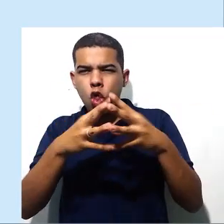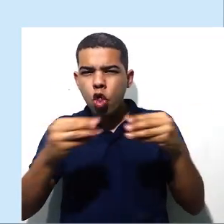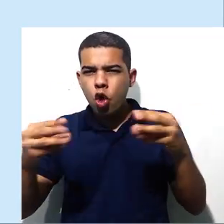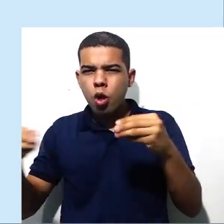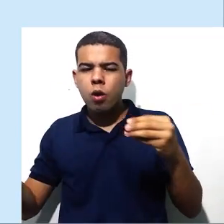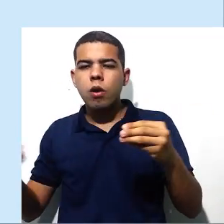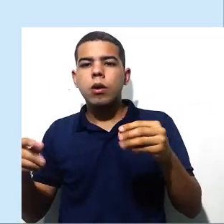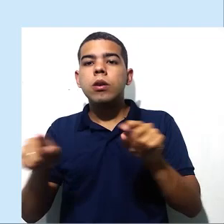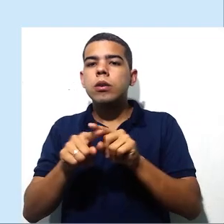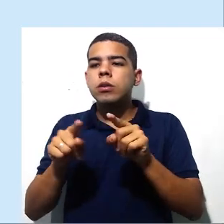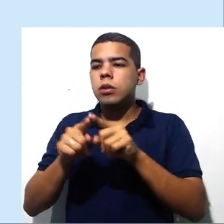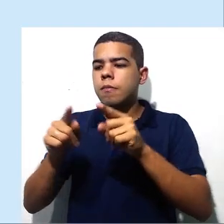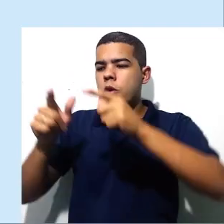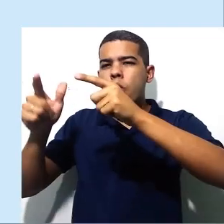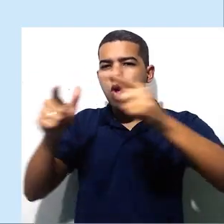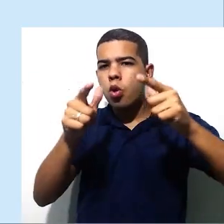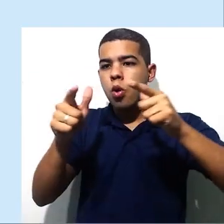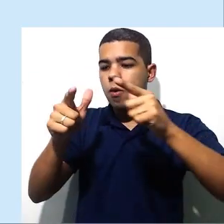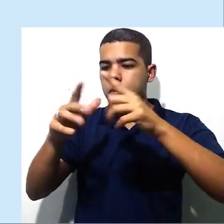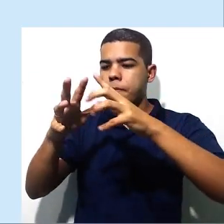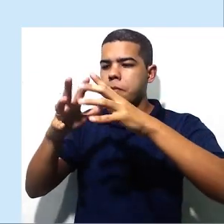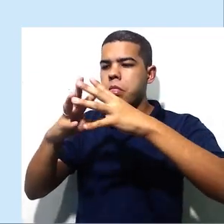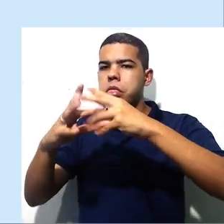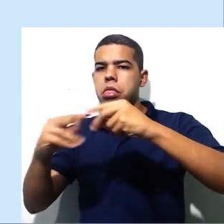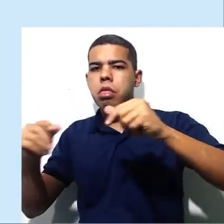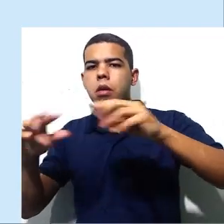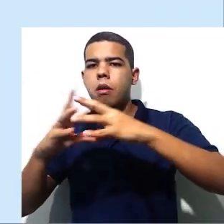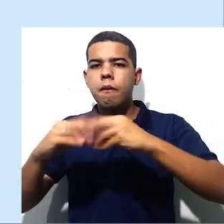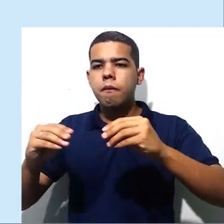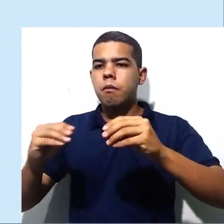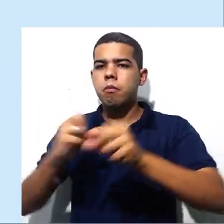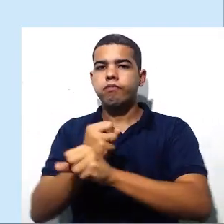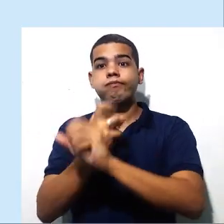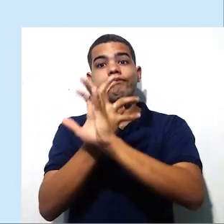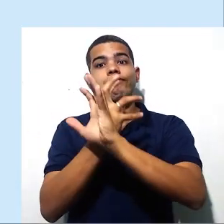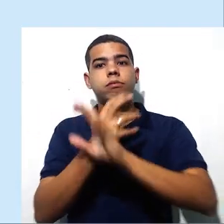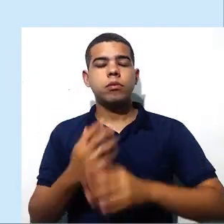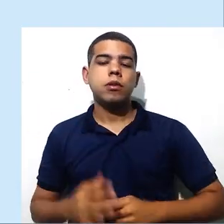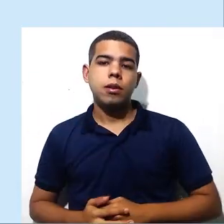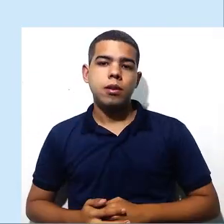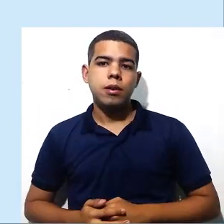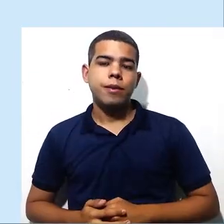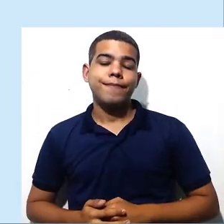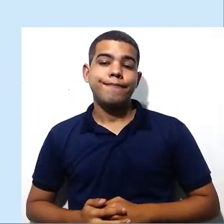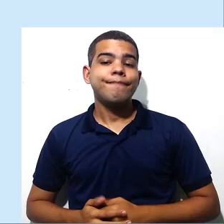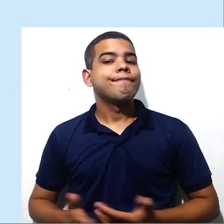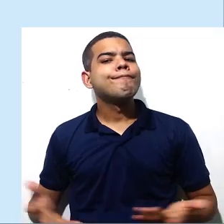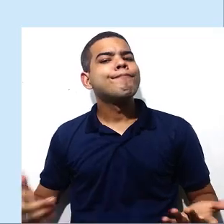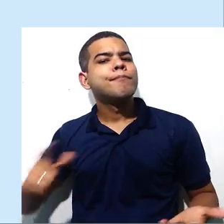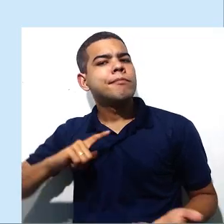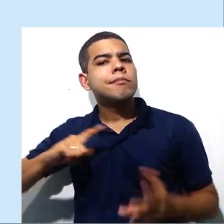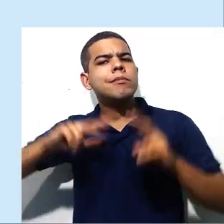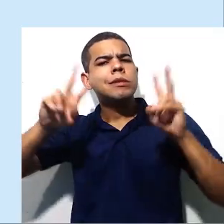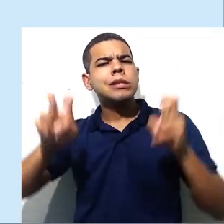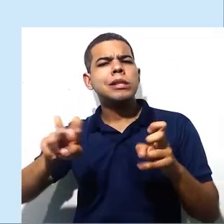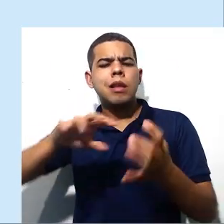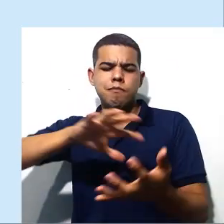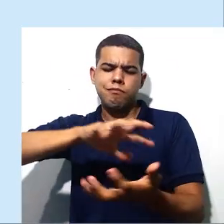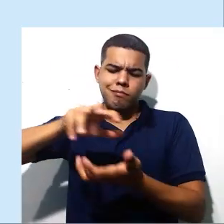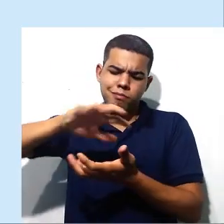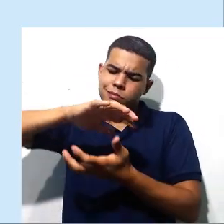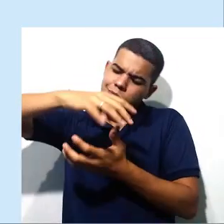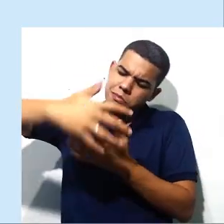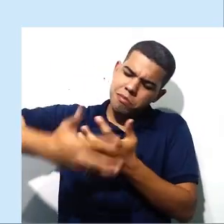de ozônio e a vida na Terra, né? Toda vez que se fala de camada de ozônio, vai ser uma camada que vai estar na